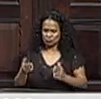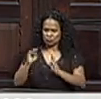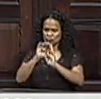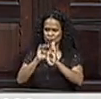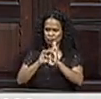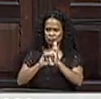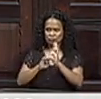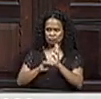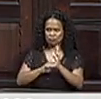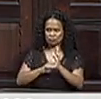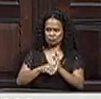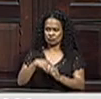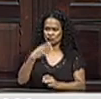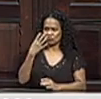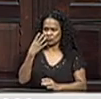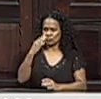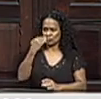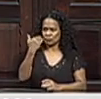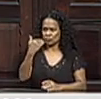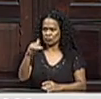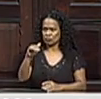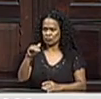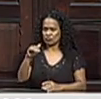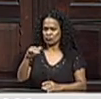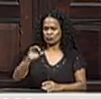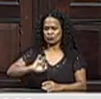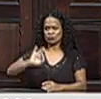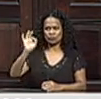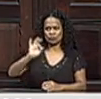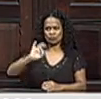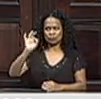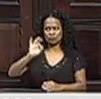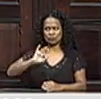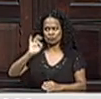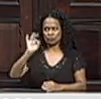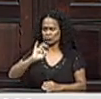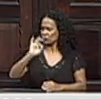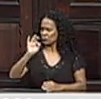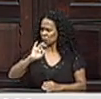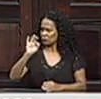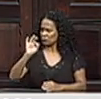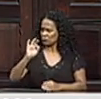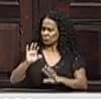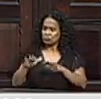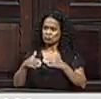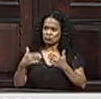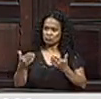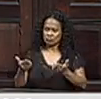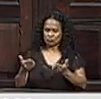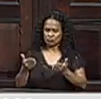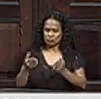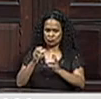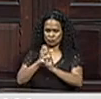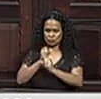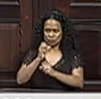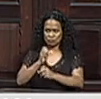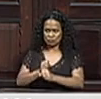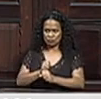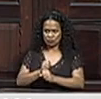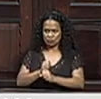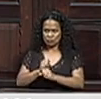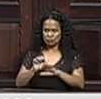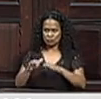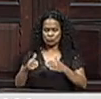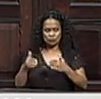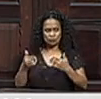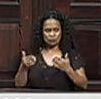meta de 4,5 pontos percentuais. Então, esse reajuste, quando